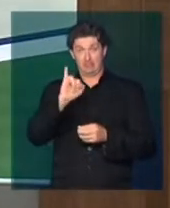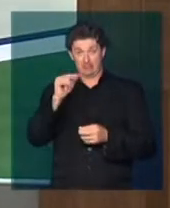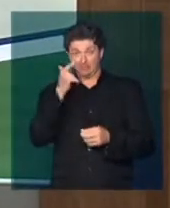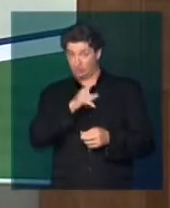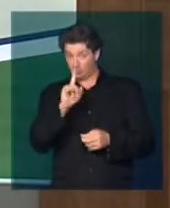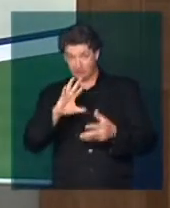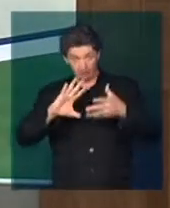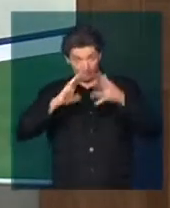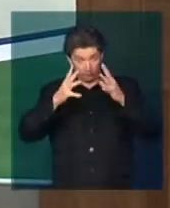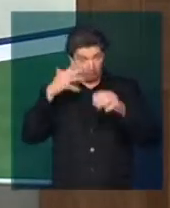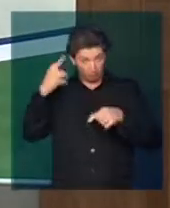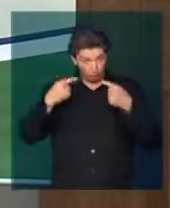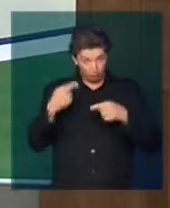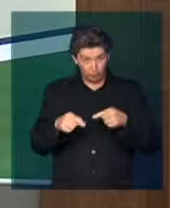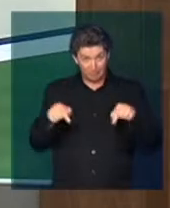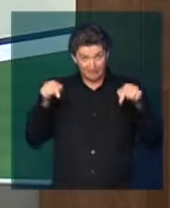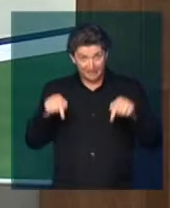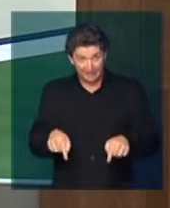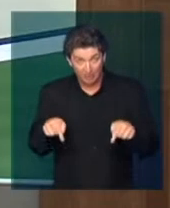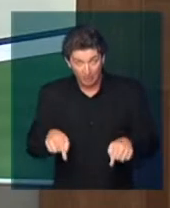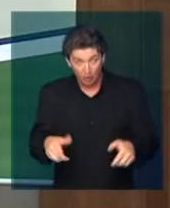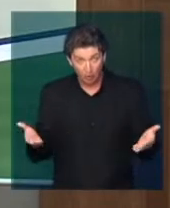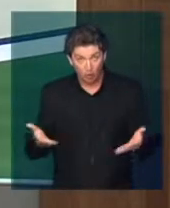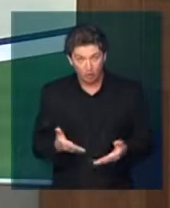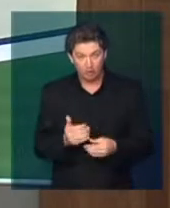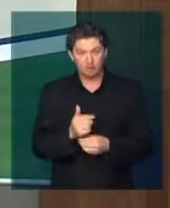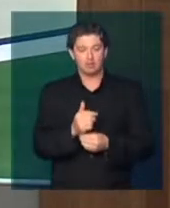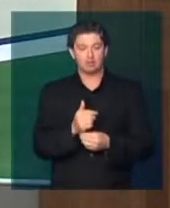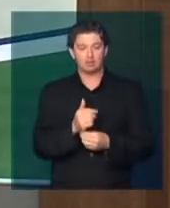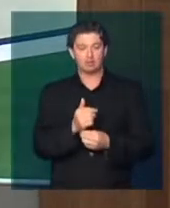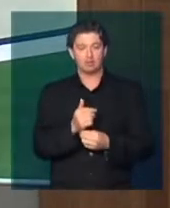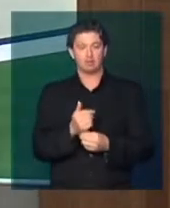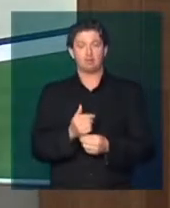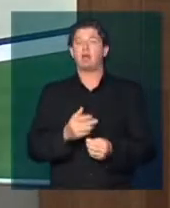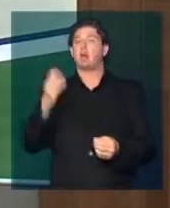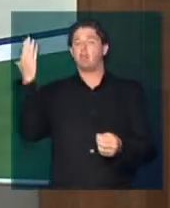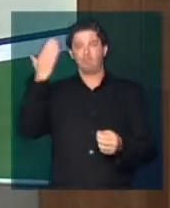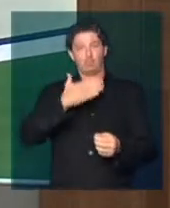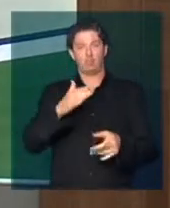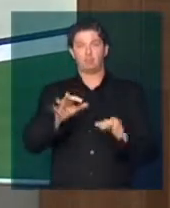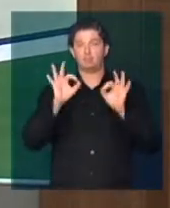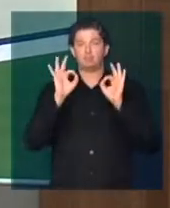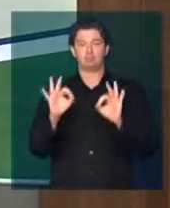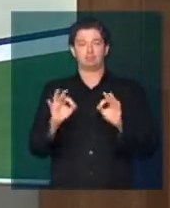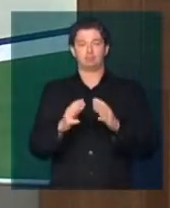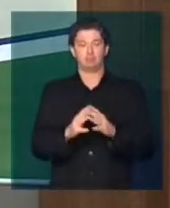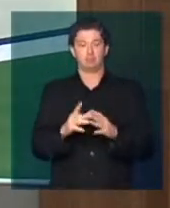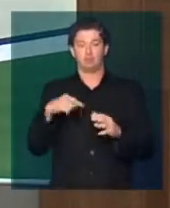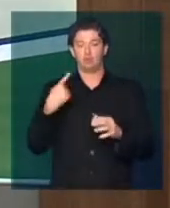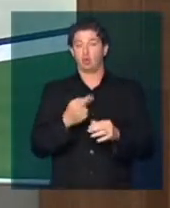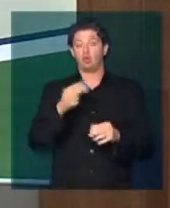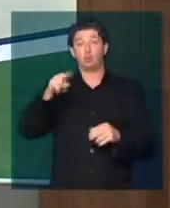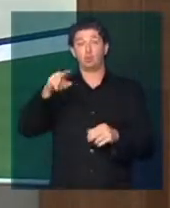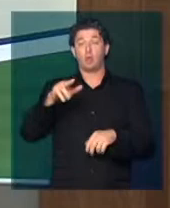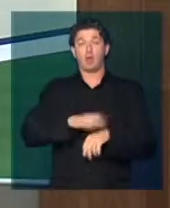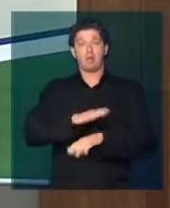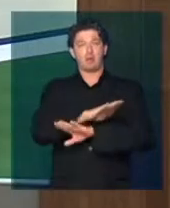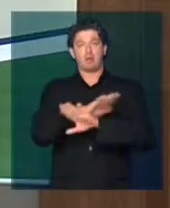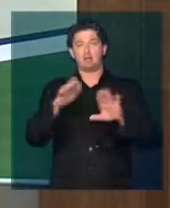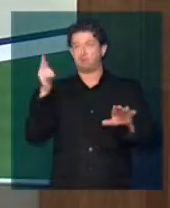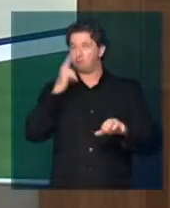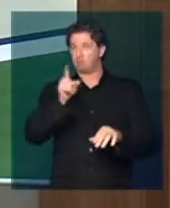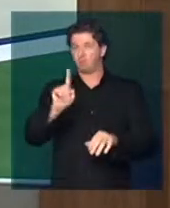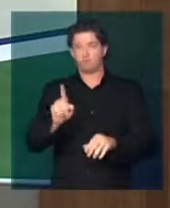votar a reforma política dessa vez, é um atestado definitivo que nós nunca mais